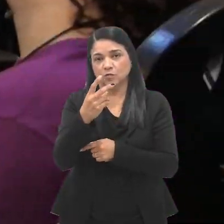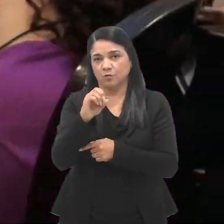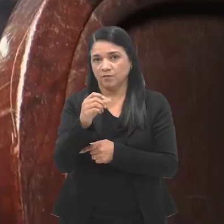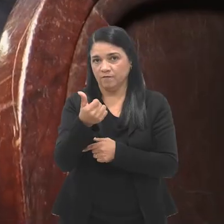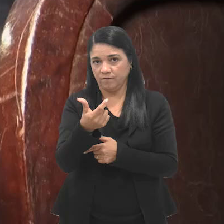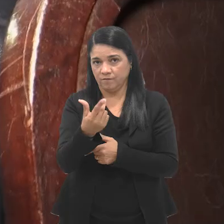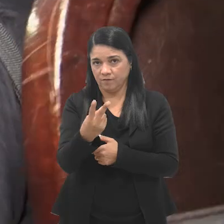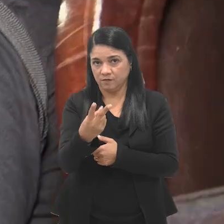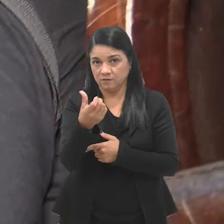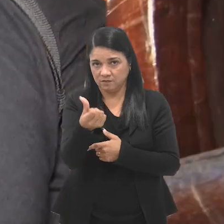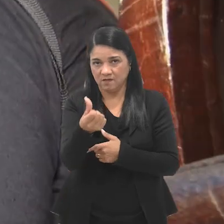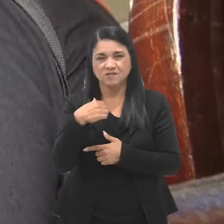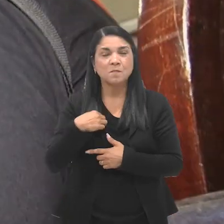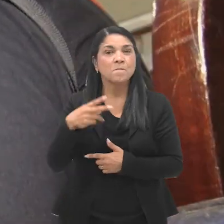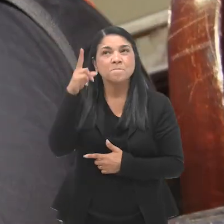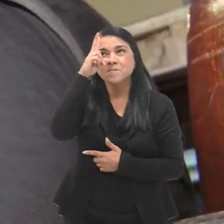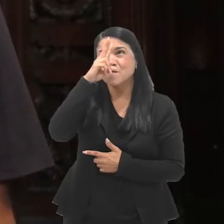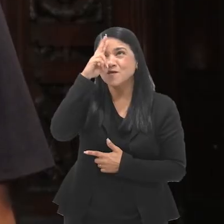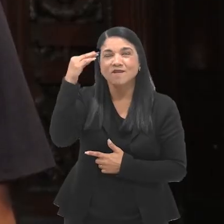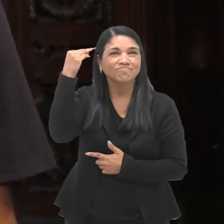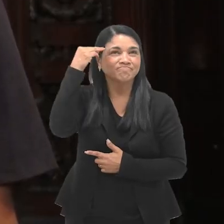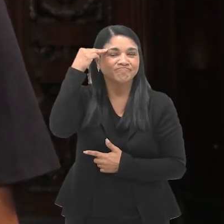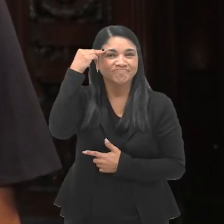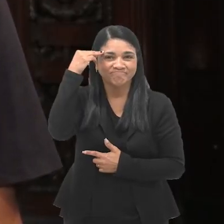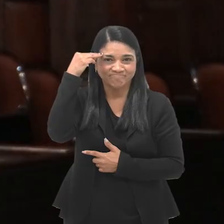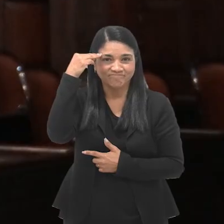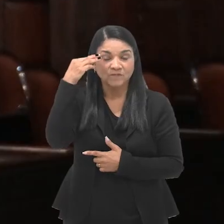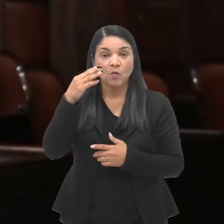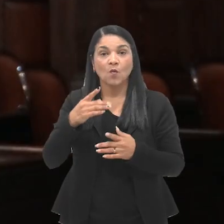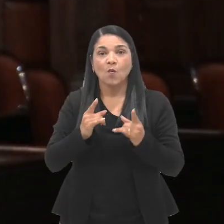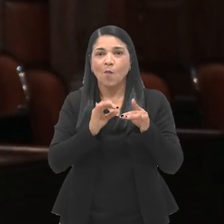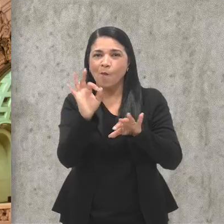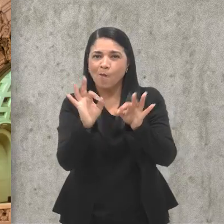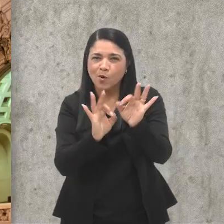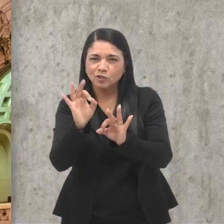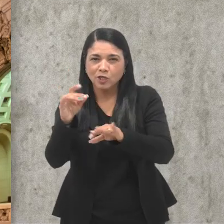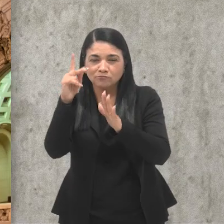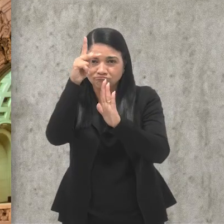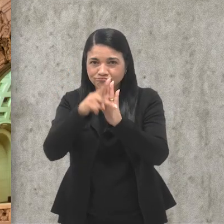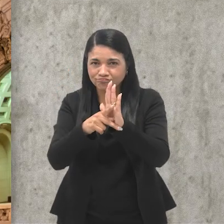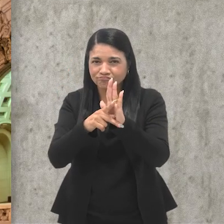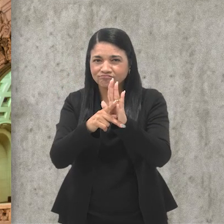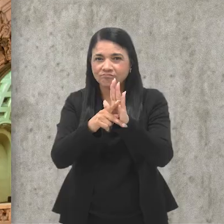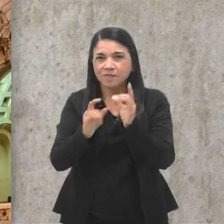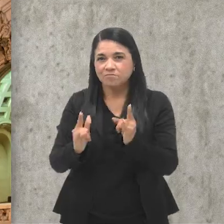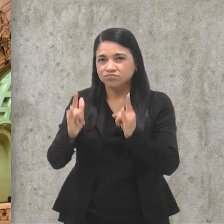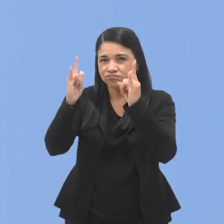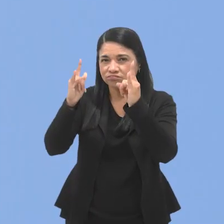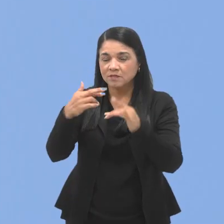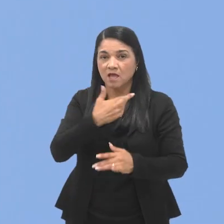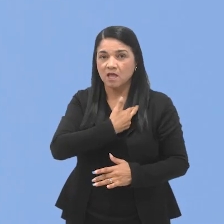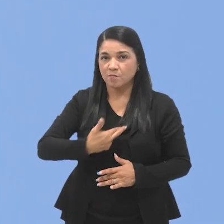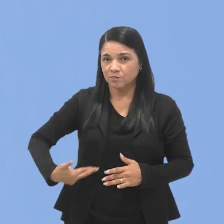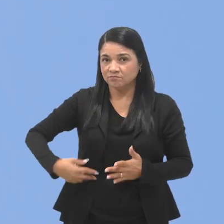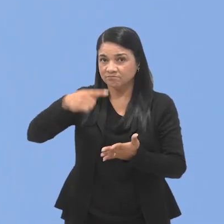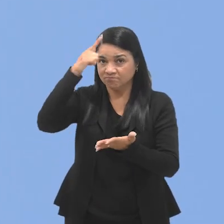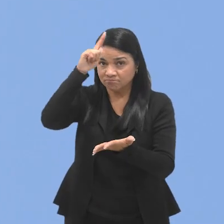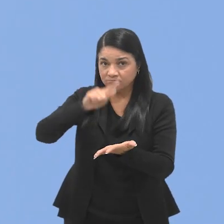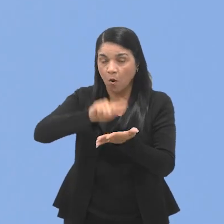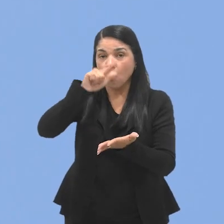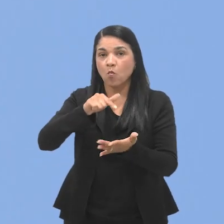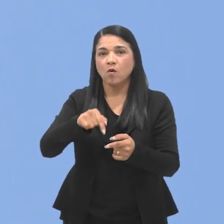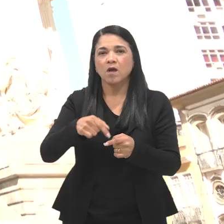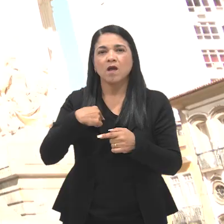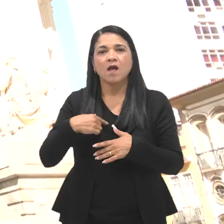que dialoga e encanta a todos. Memorável. Histórico. Um projeto arquitetônico de consolidação dos